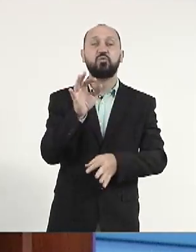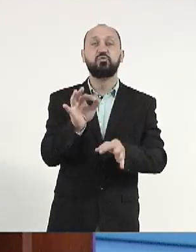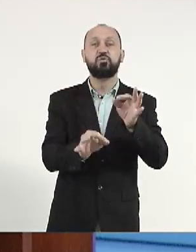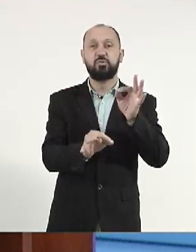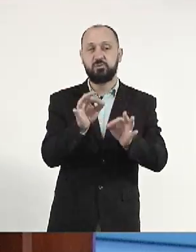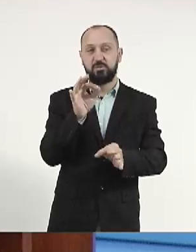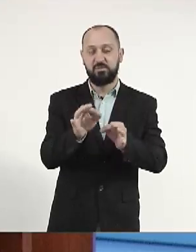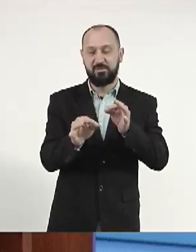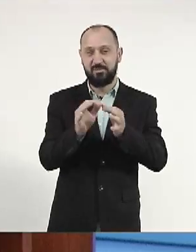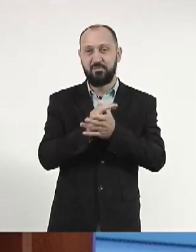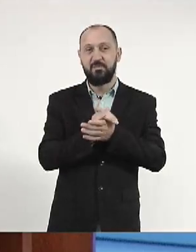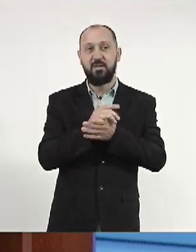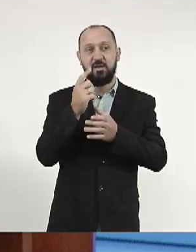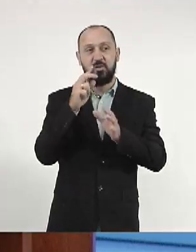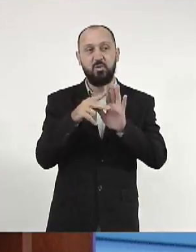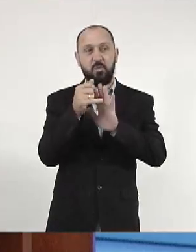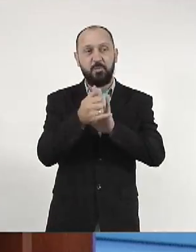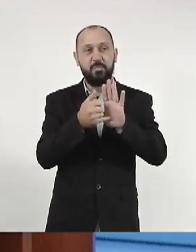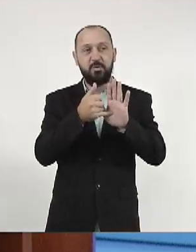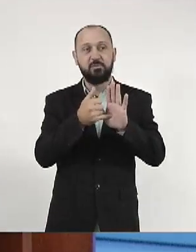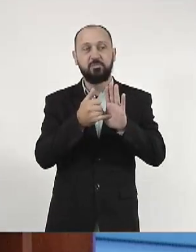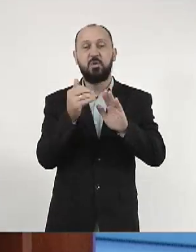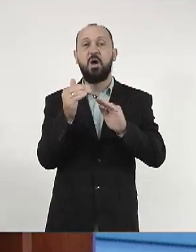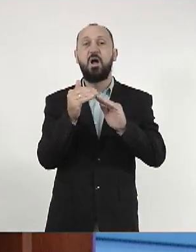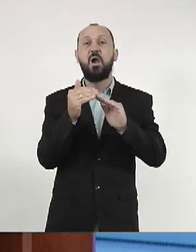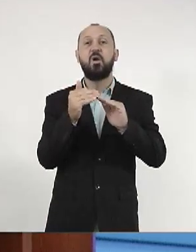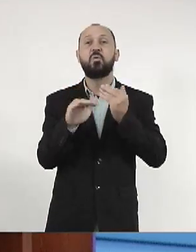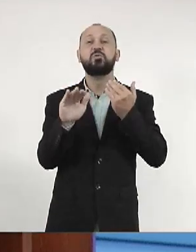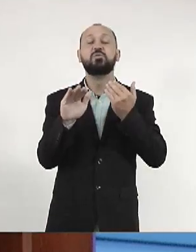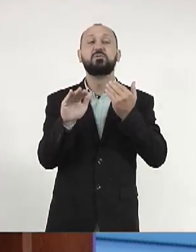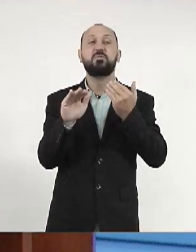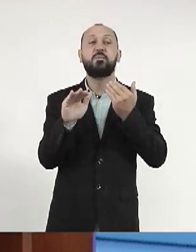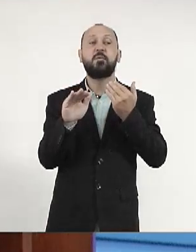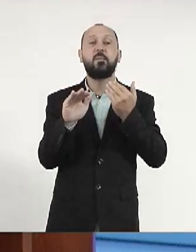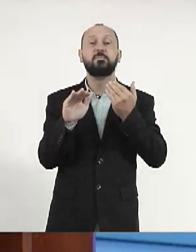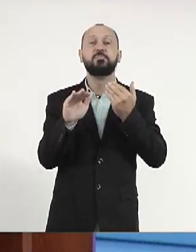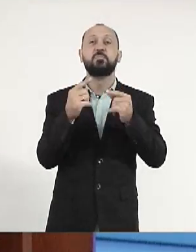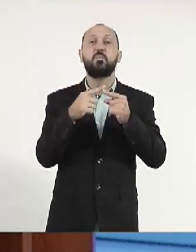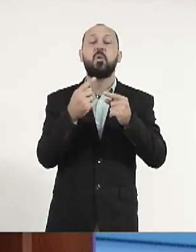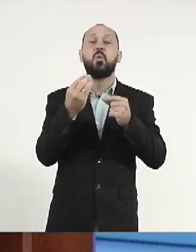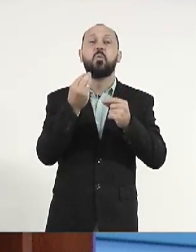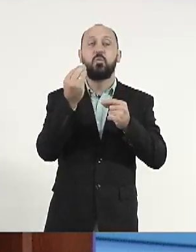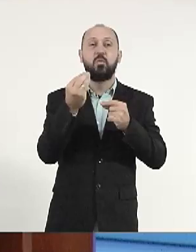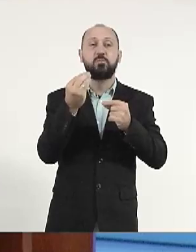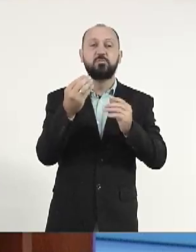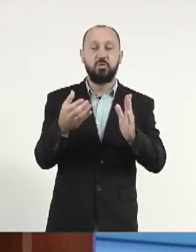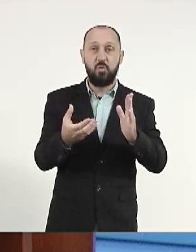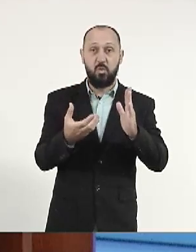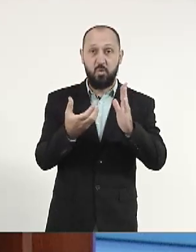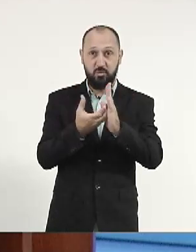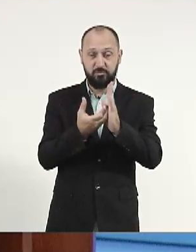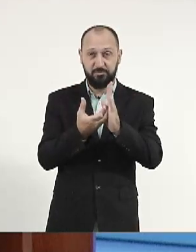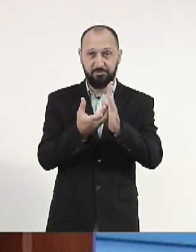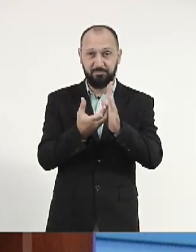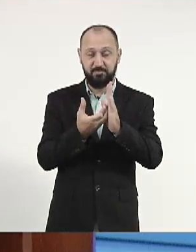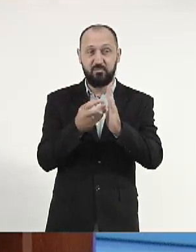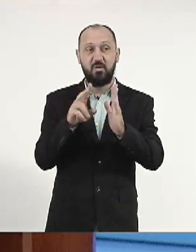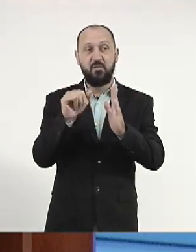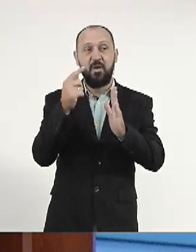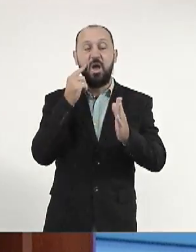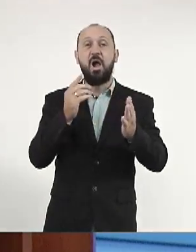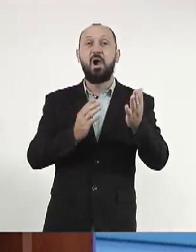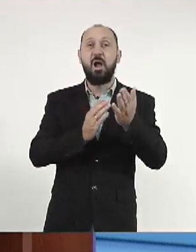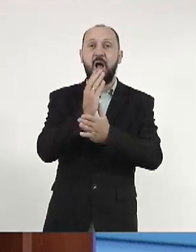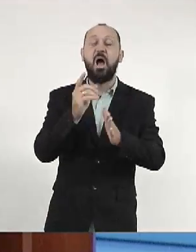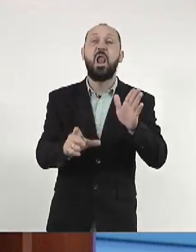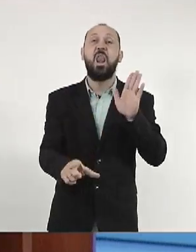juristas, é que esse projeto ele é inconstitucional, porque como que o Congresso Nacional vai aprovar